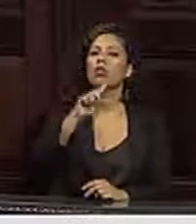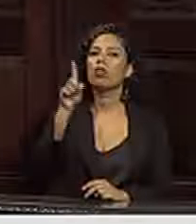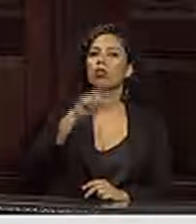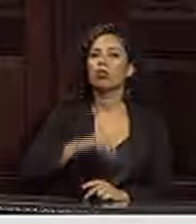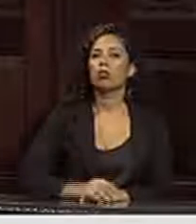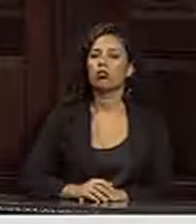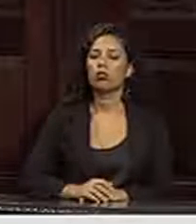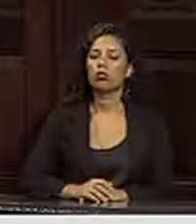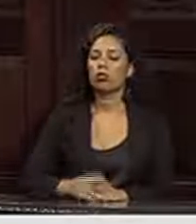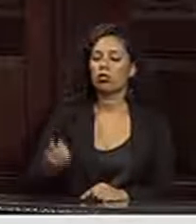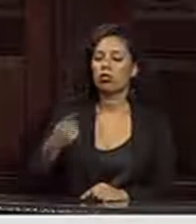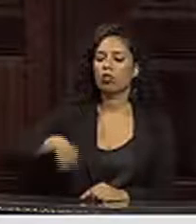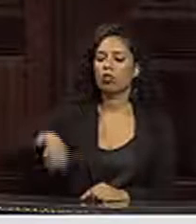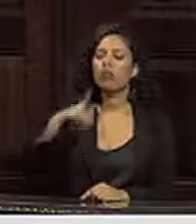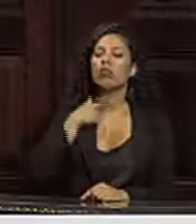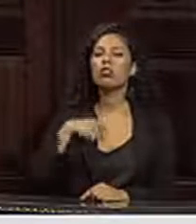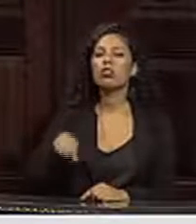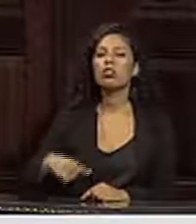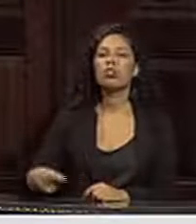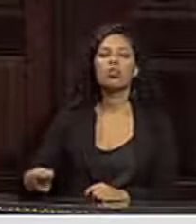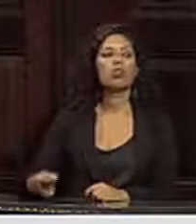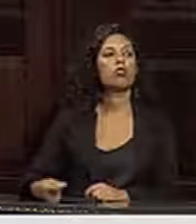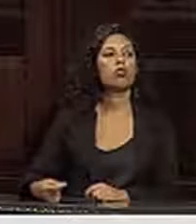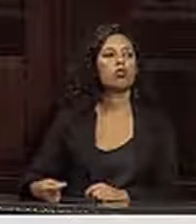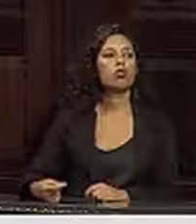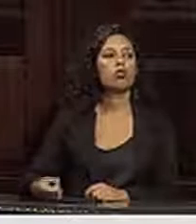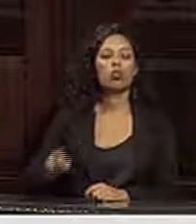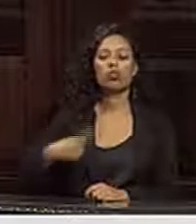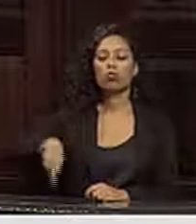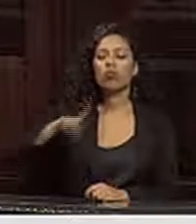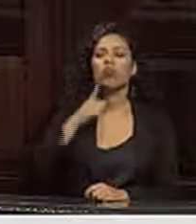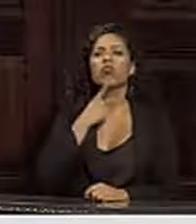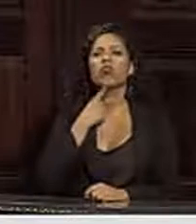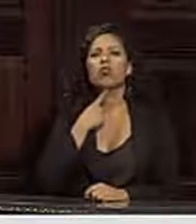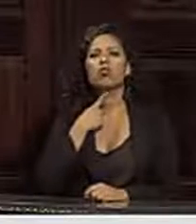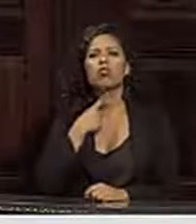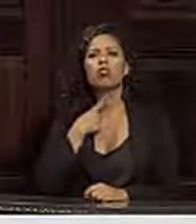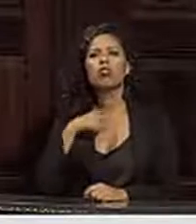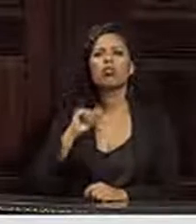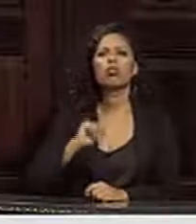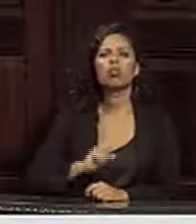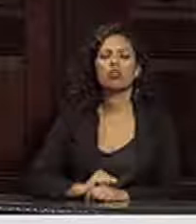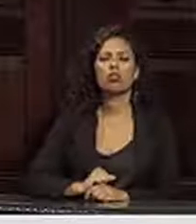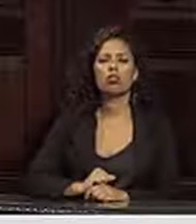é restabelecer a